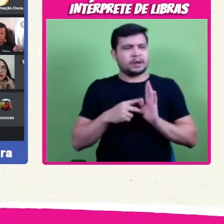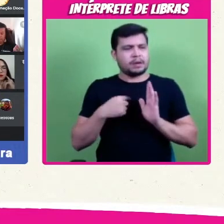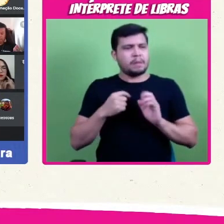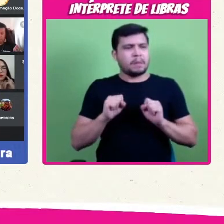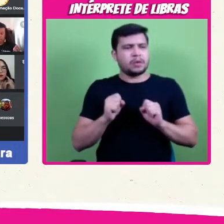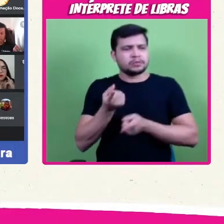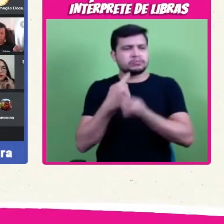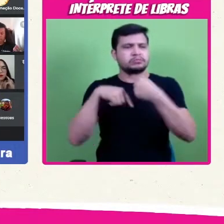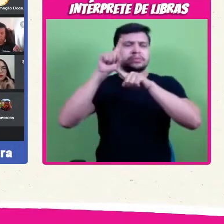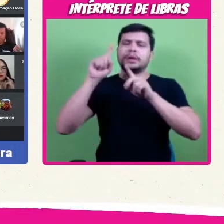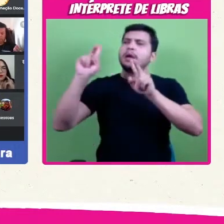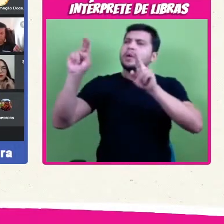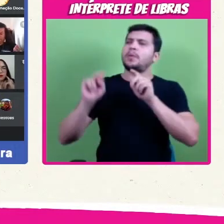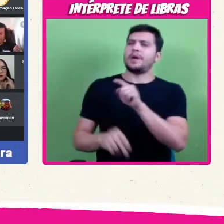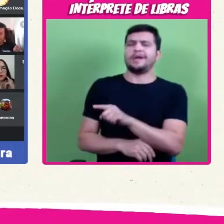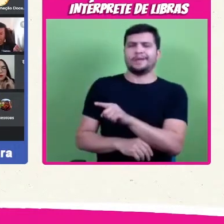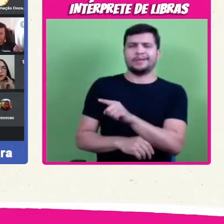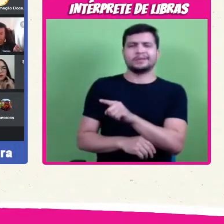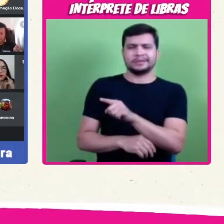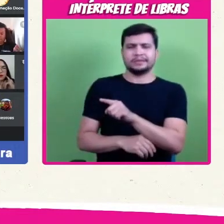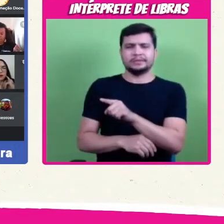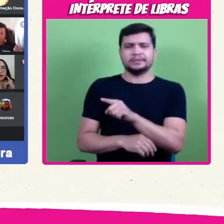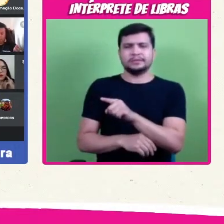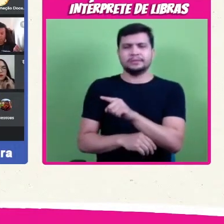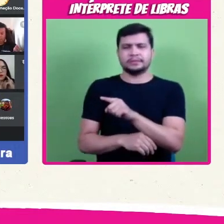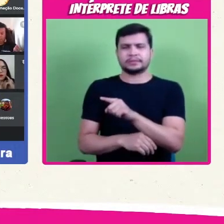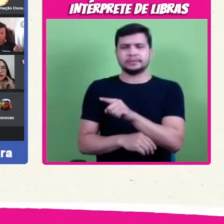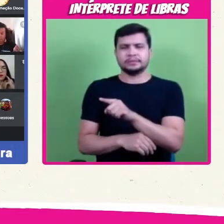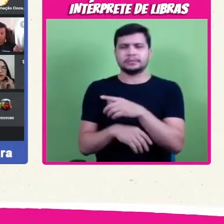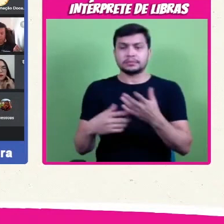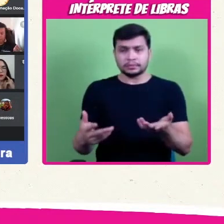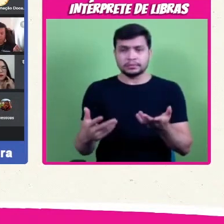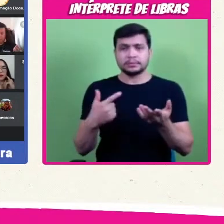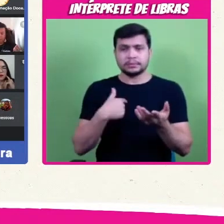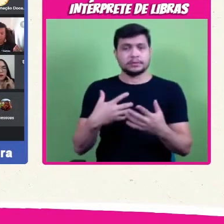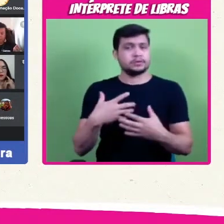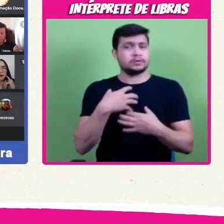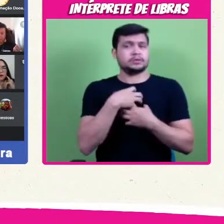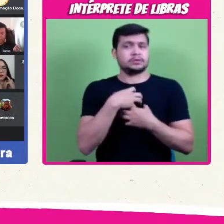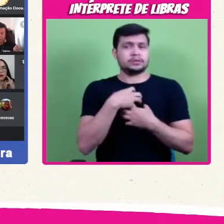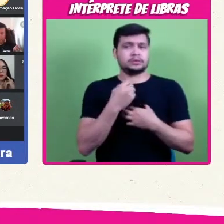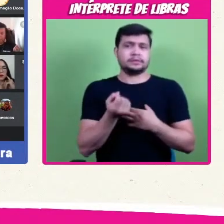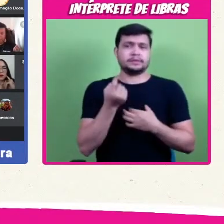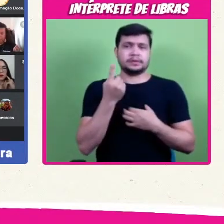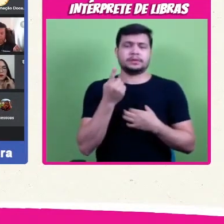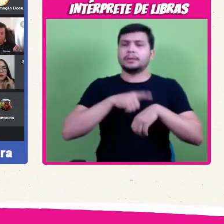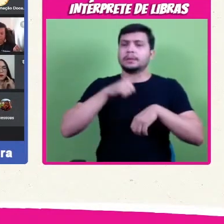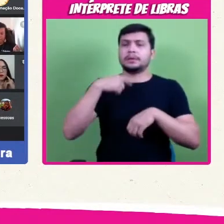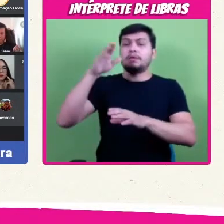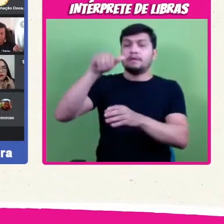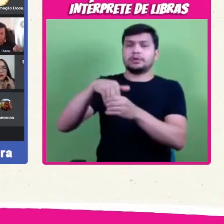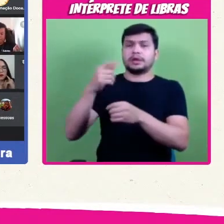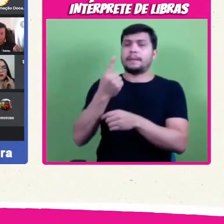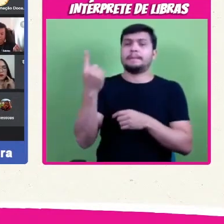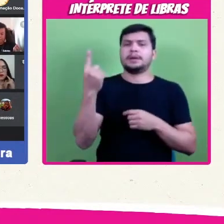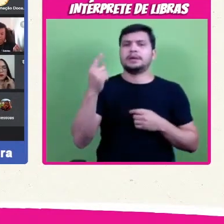eu voltei na primeira mulher presidente do Brasil, né? Eu olhei para uma, caramba, uma mulher. Então,